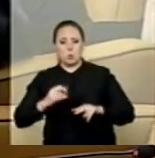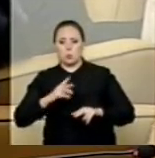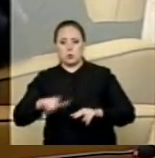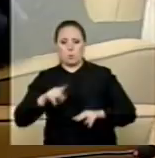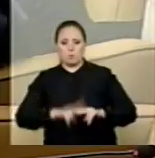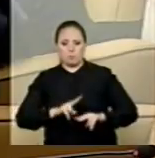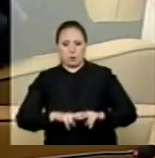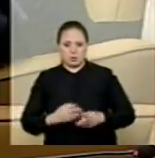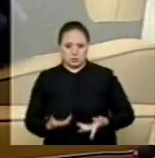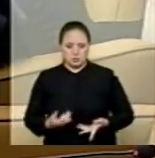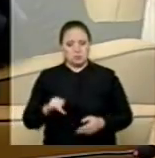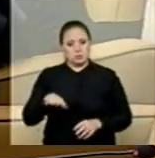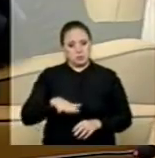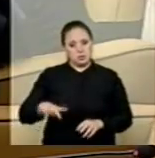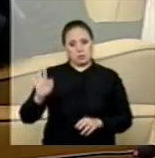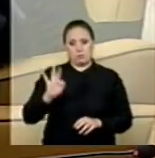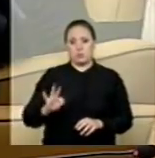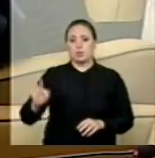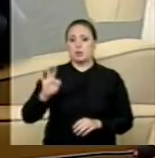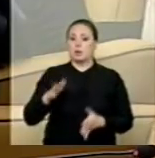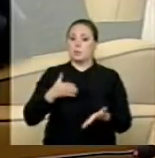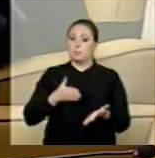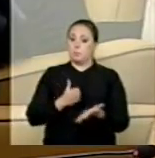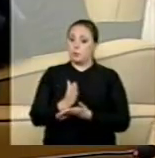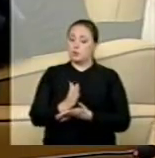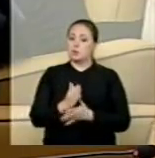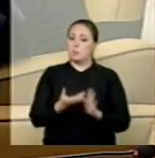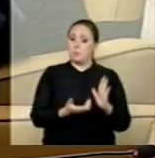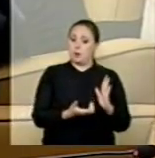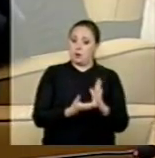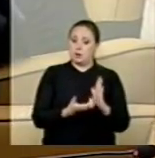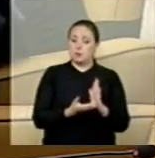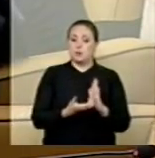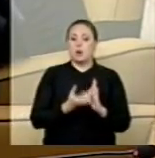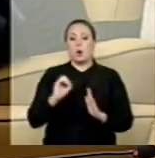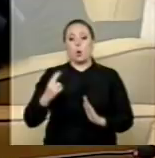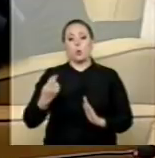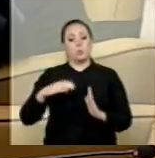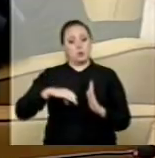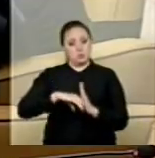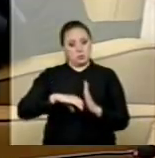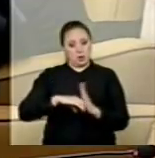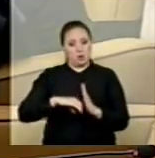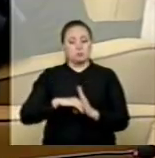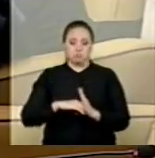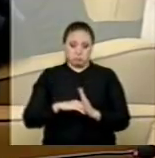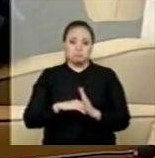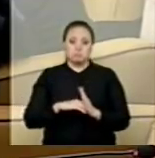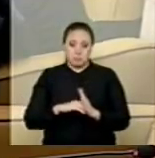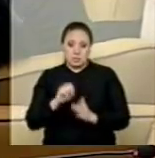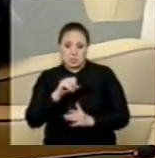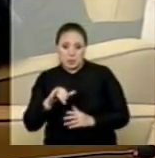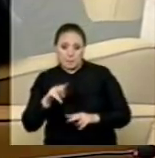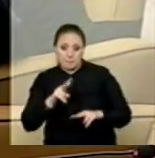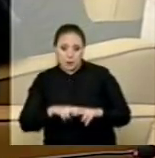No âmbito federal, aprovado pela Câmara dos Deputados ou pelo Senado Federal, o auto de